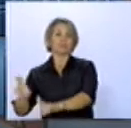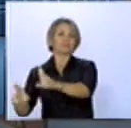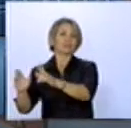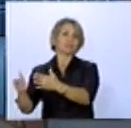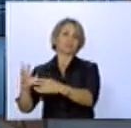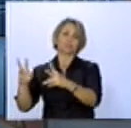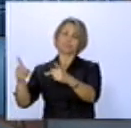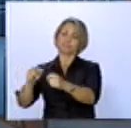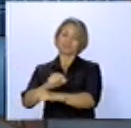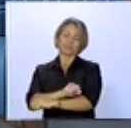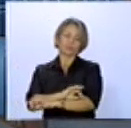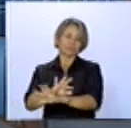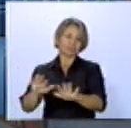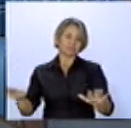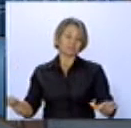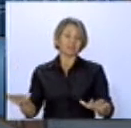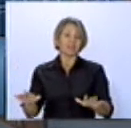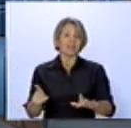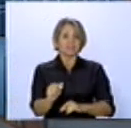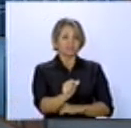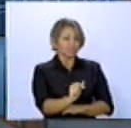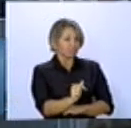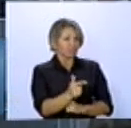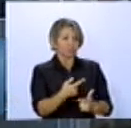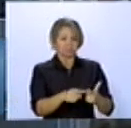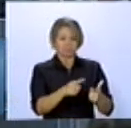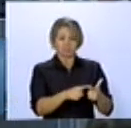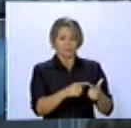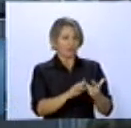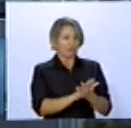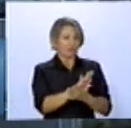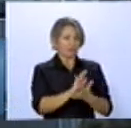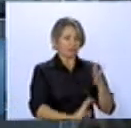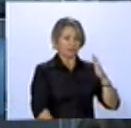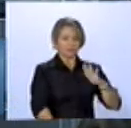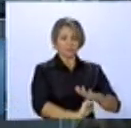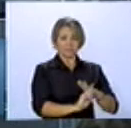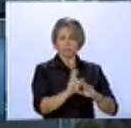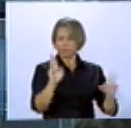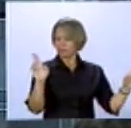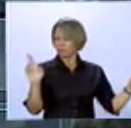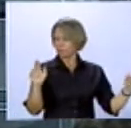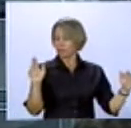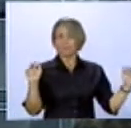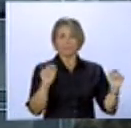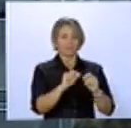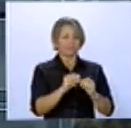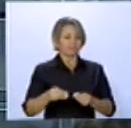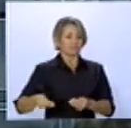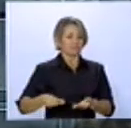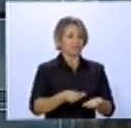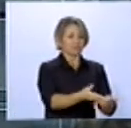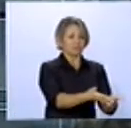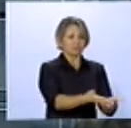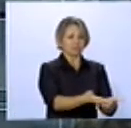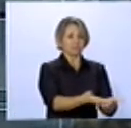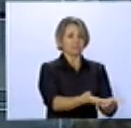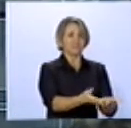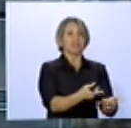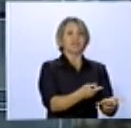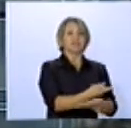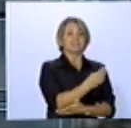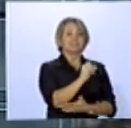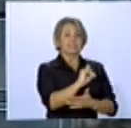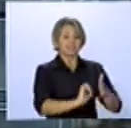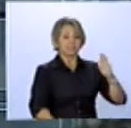ora senhores Dinheiro Nunca foi problema para as empresas que fazem essas doações e o que vai ocorrer que